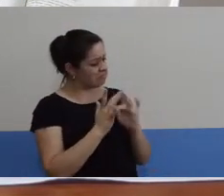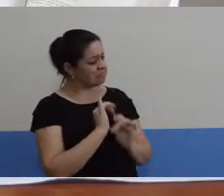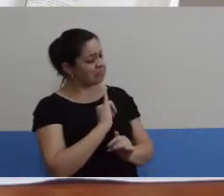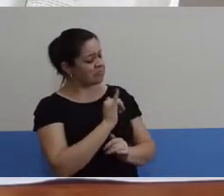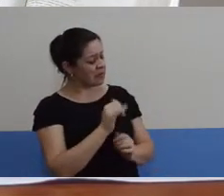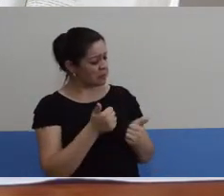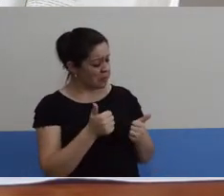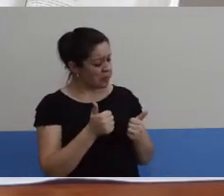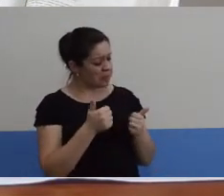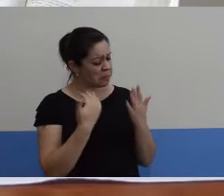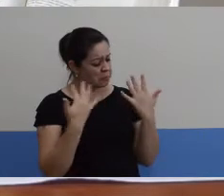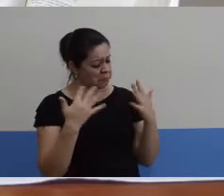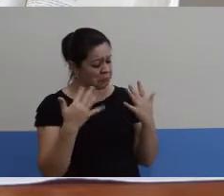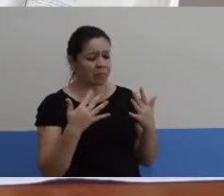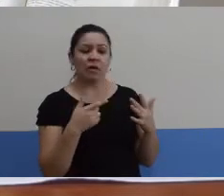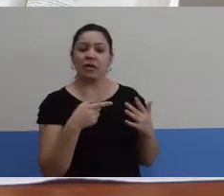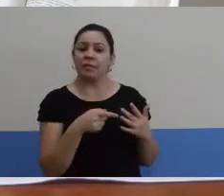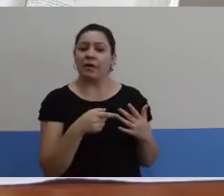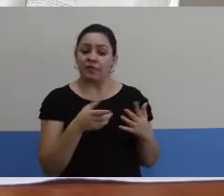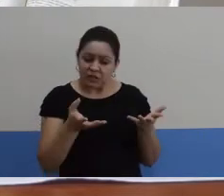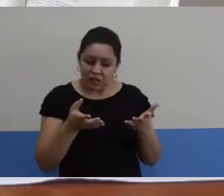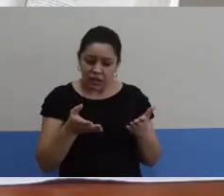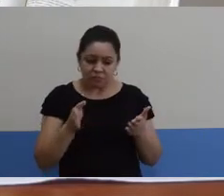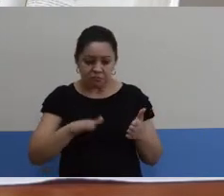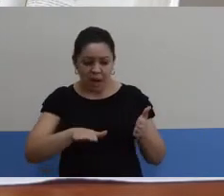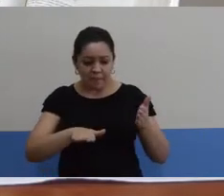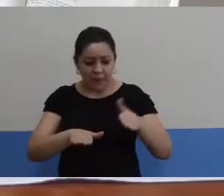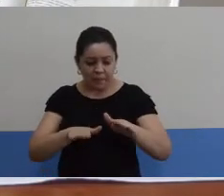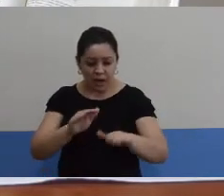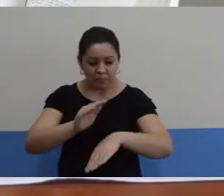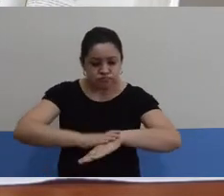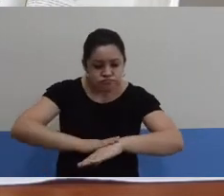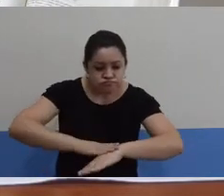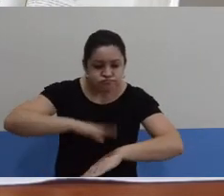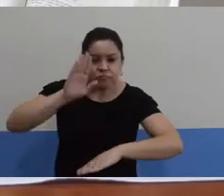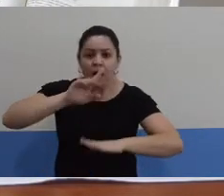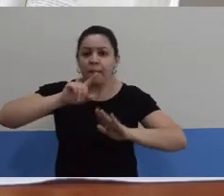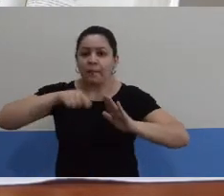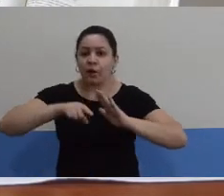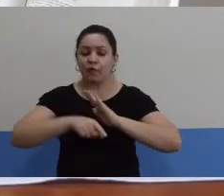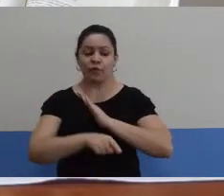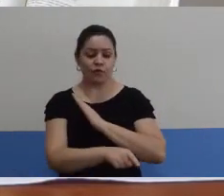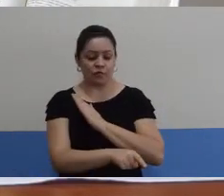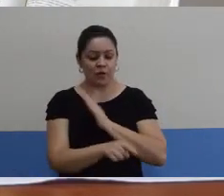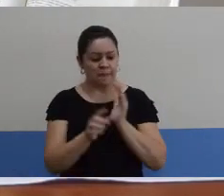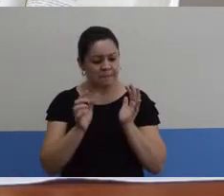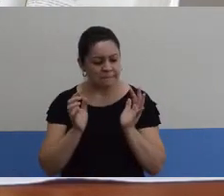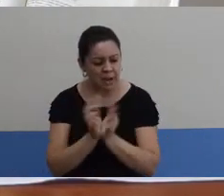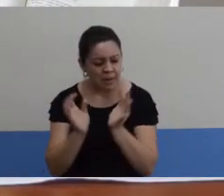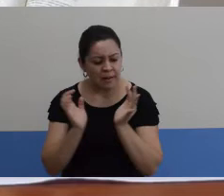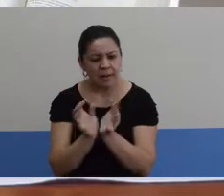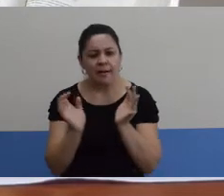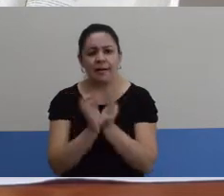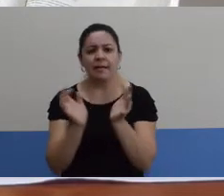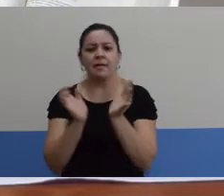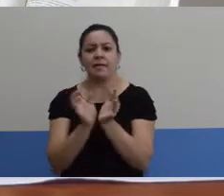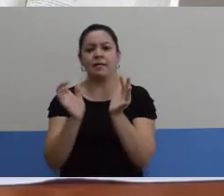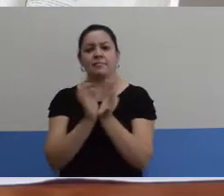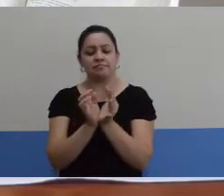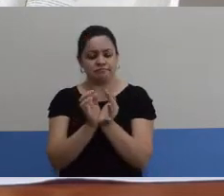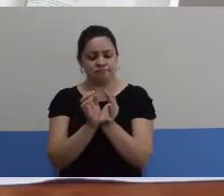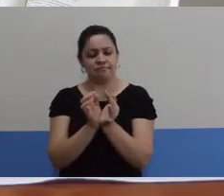um passo a mais, se você quer viver um processo de participação maior dentro da